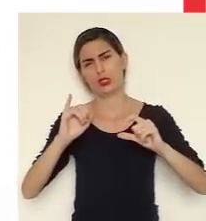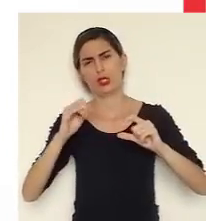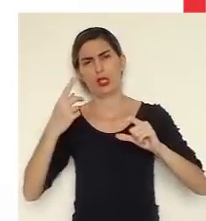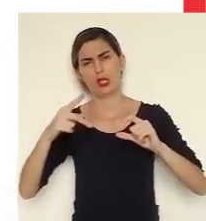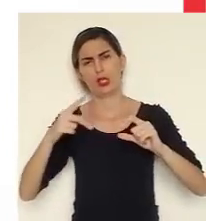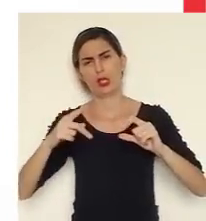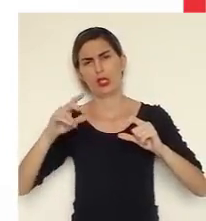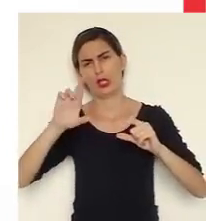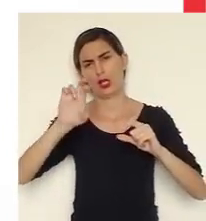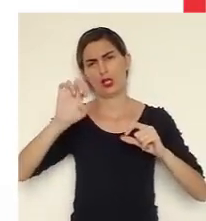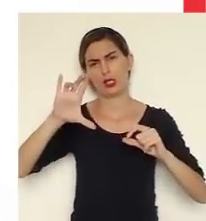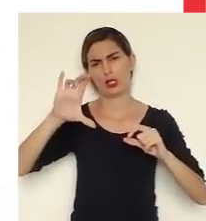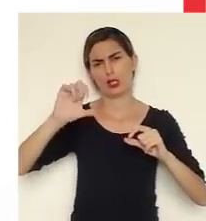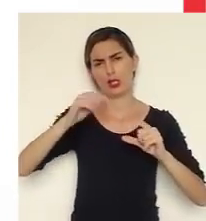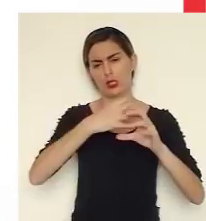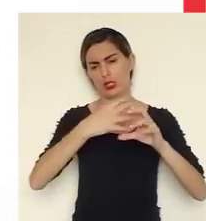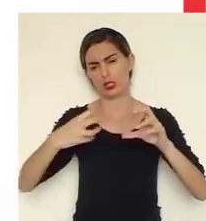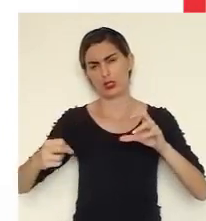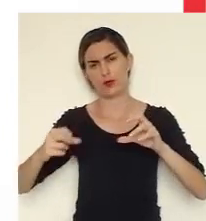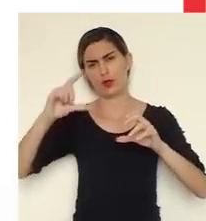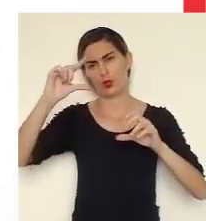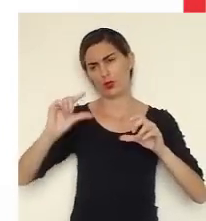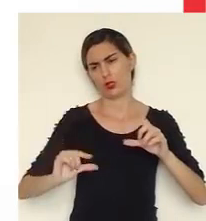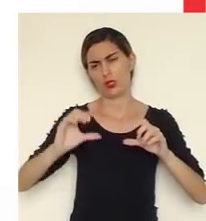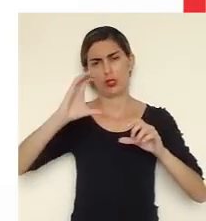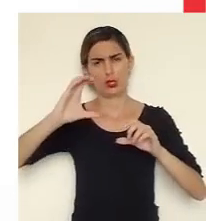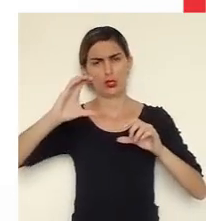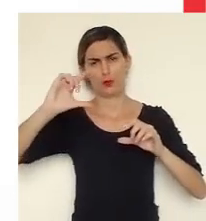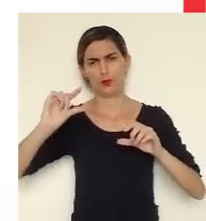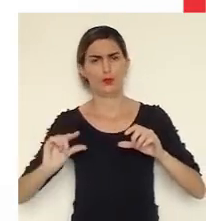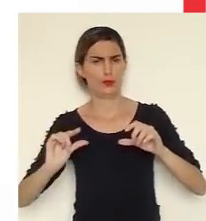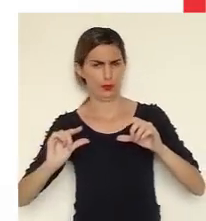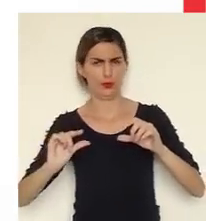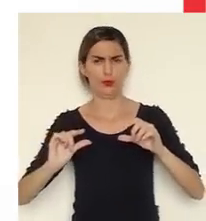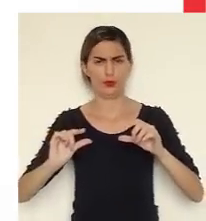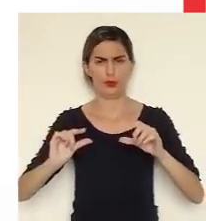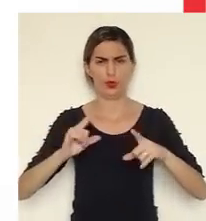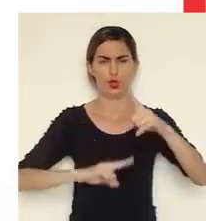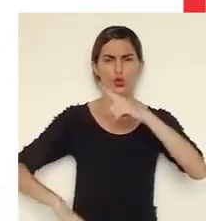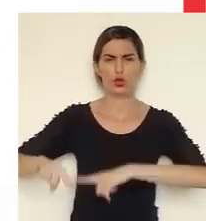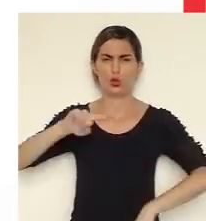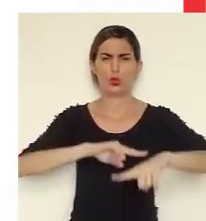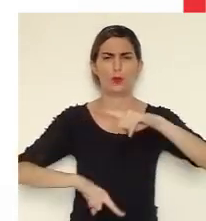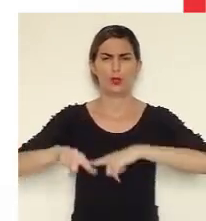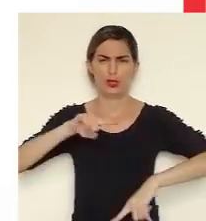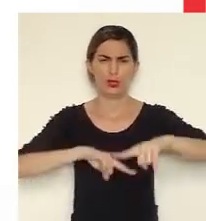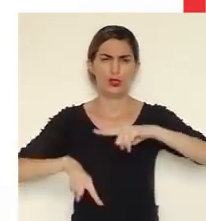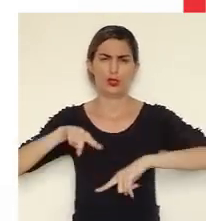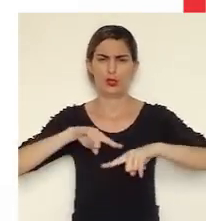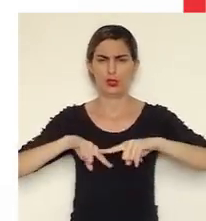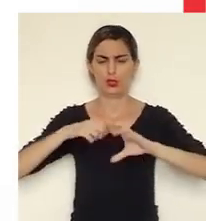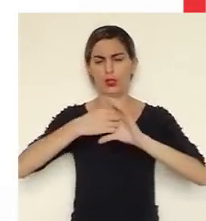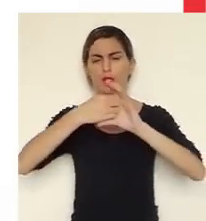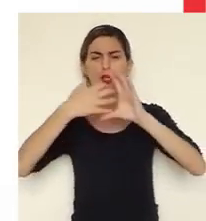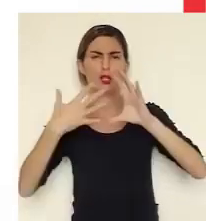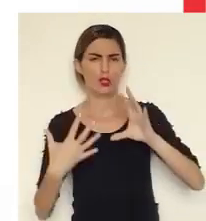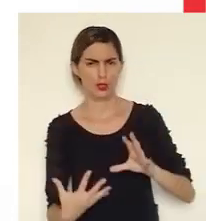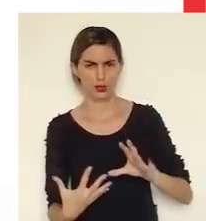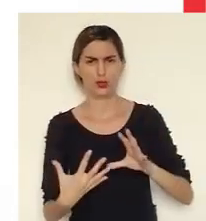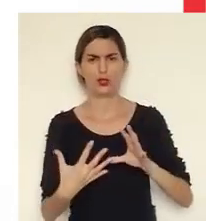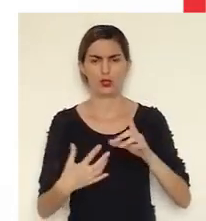é recessiva, ele vai ser um C minúsculo. Dominante, na realidade, vai ser aquela